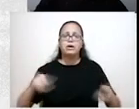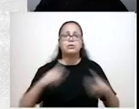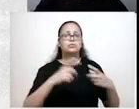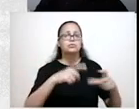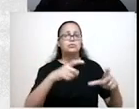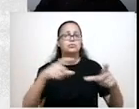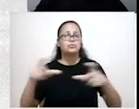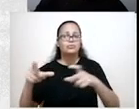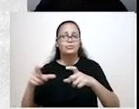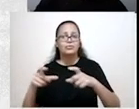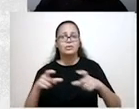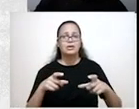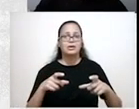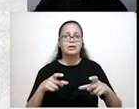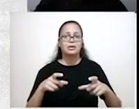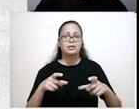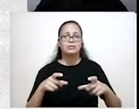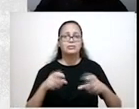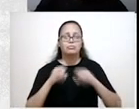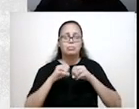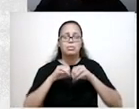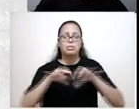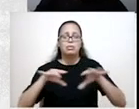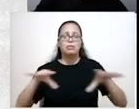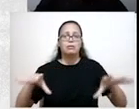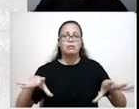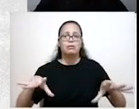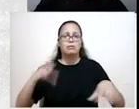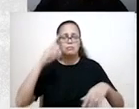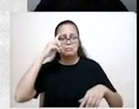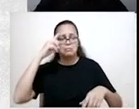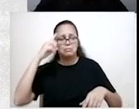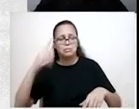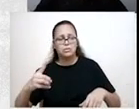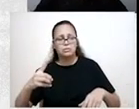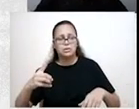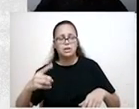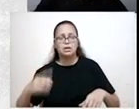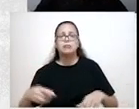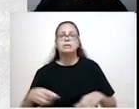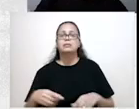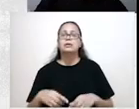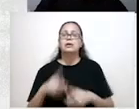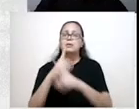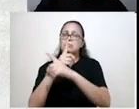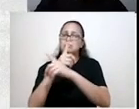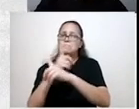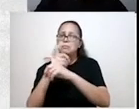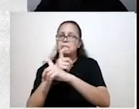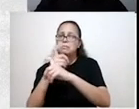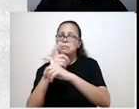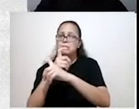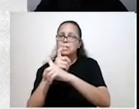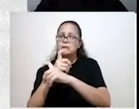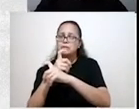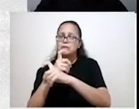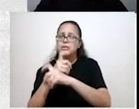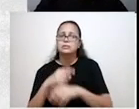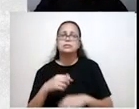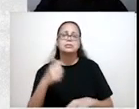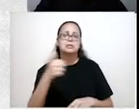Então, observem a vasta área que foi dominada pelos nazistas nessa primeira fase da guerra,